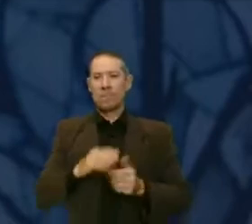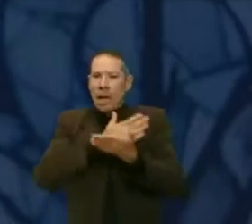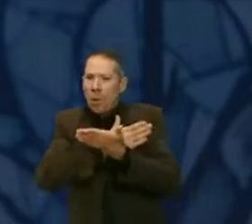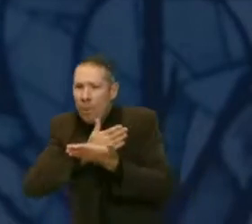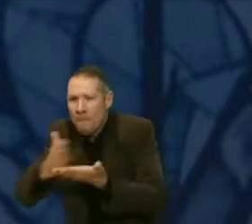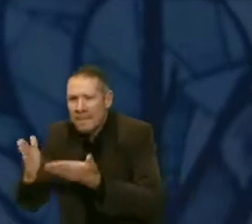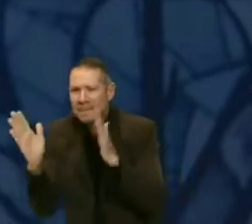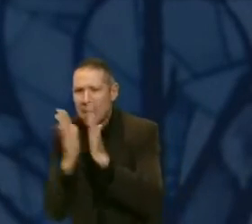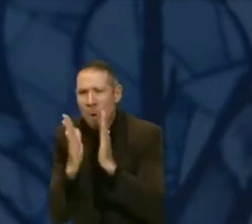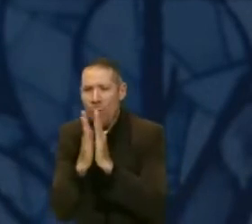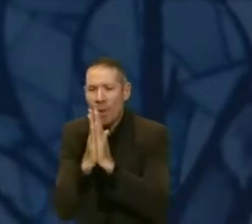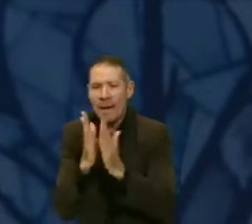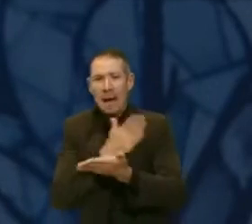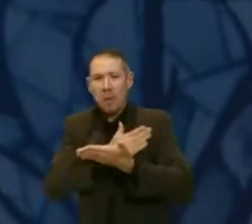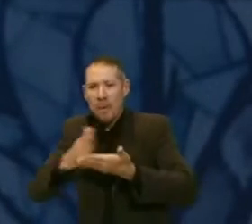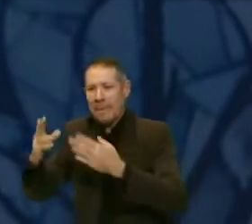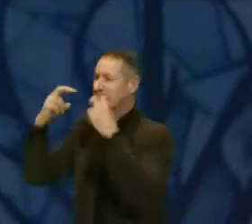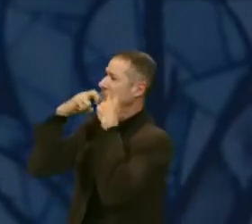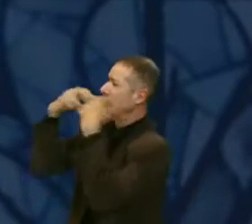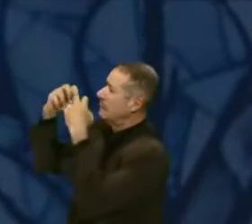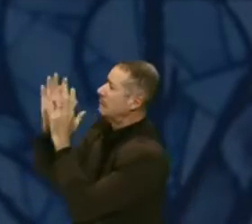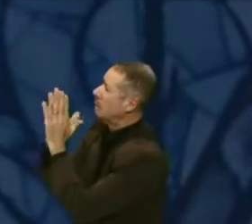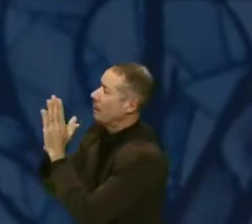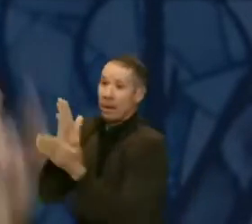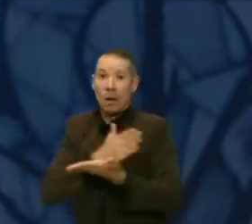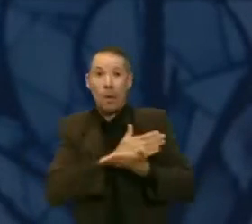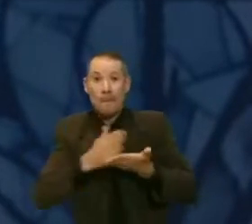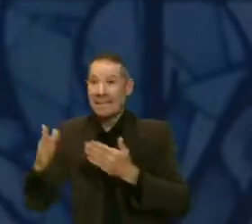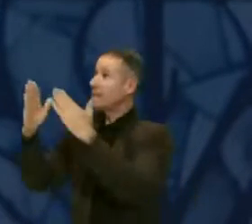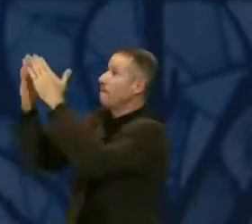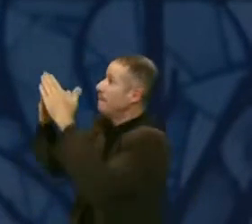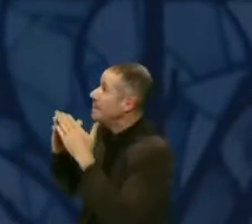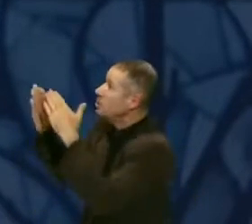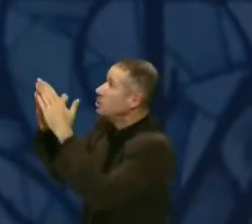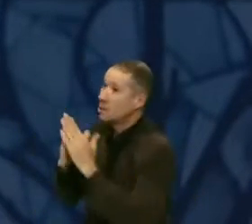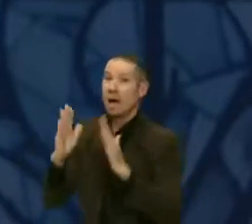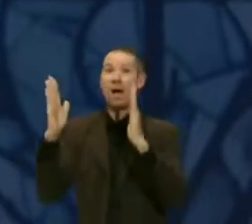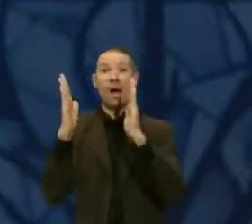Comece a orar, comece a clamar, comece a